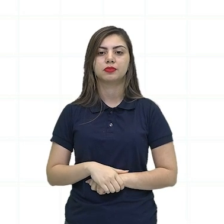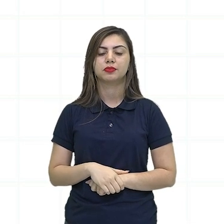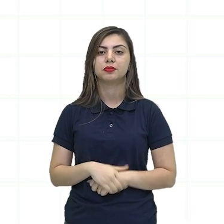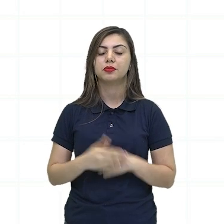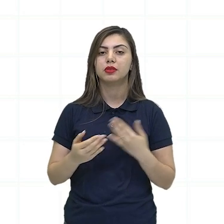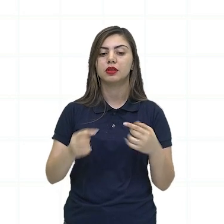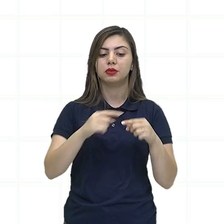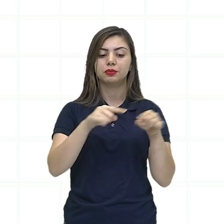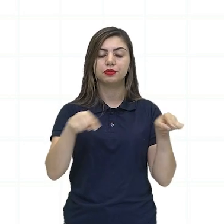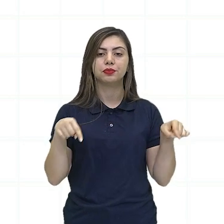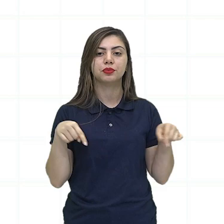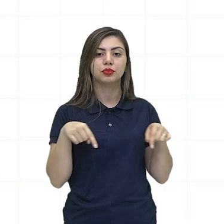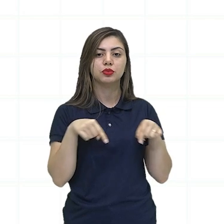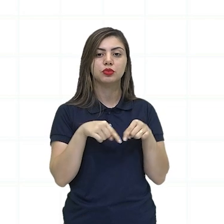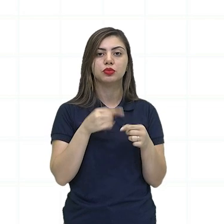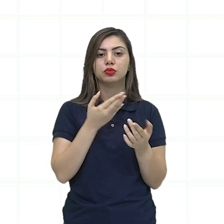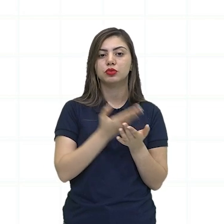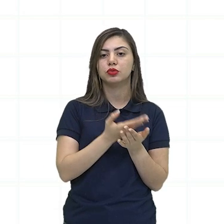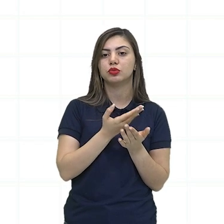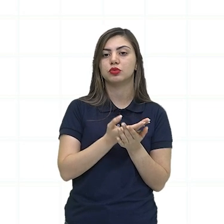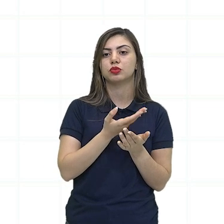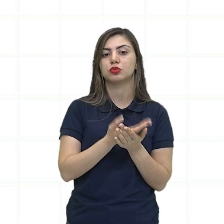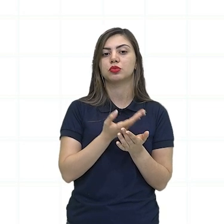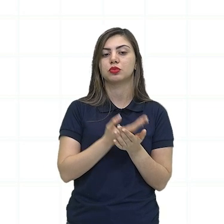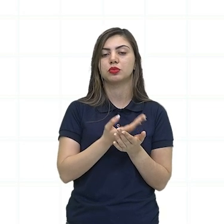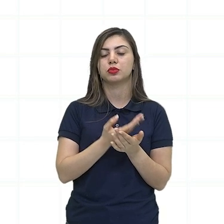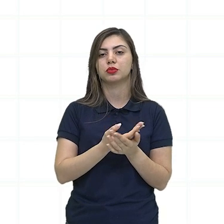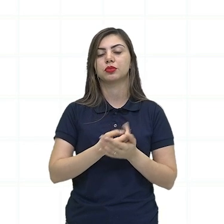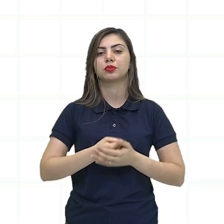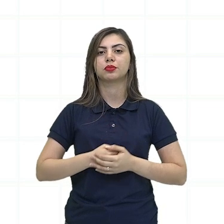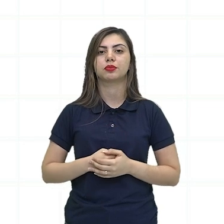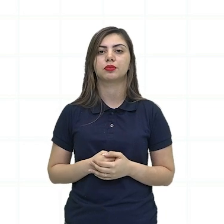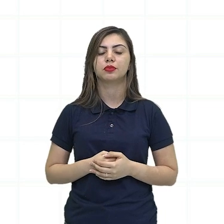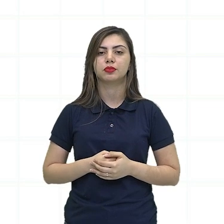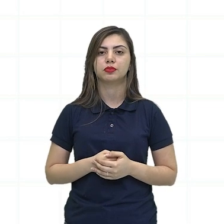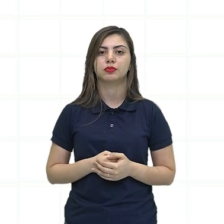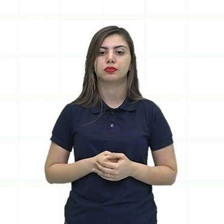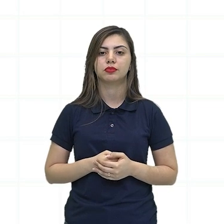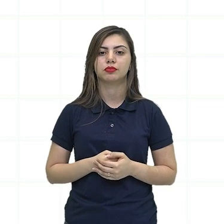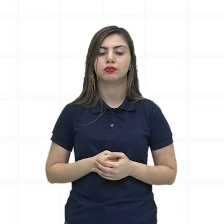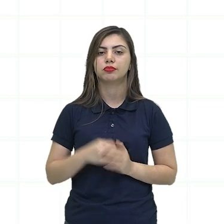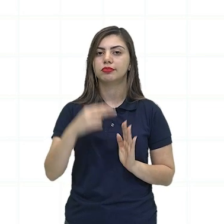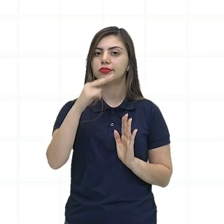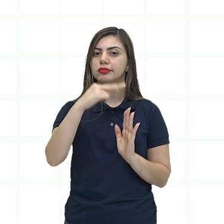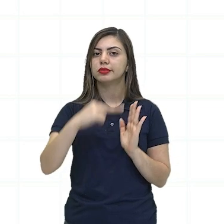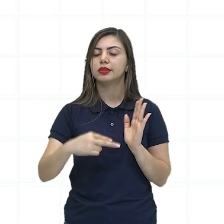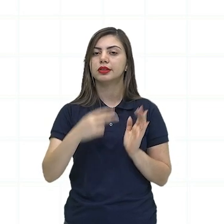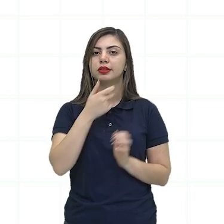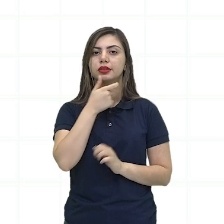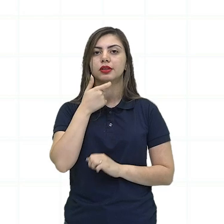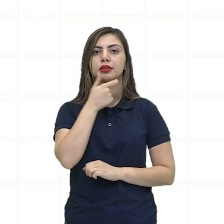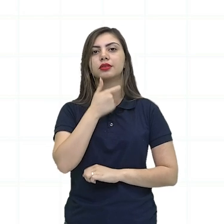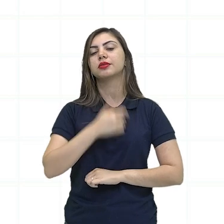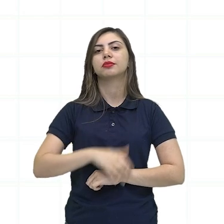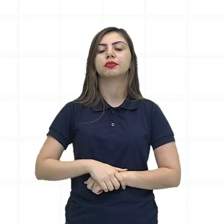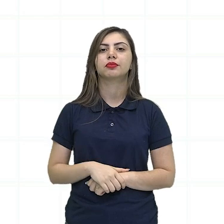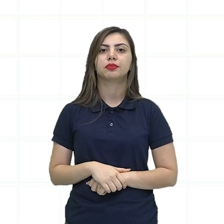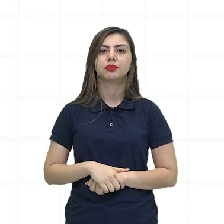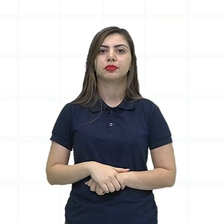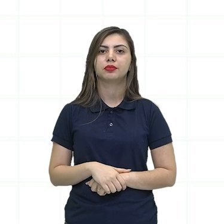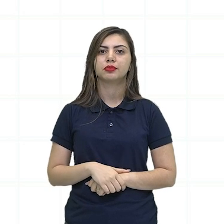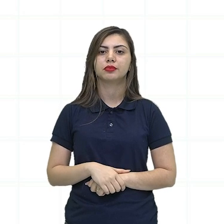de aula, the classrooms are bright and comfortable. The classrooms are bright